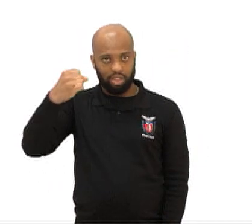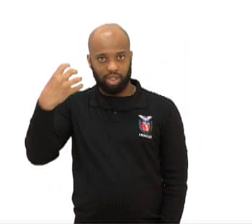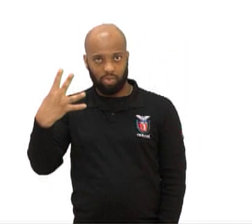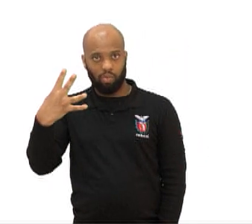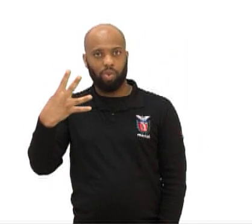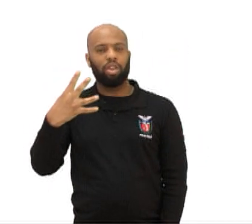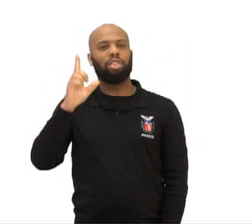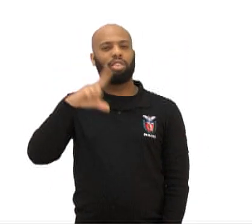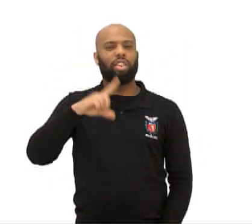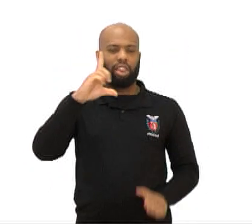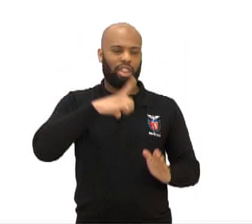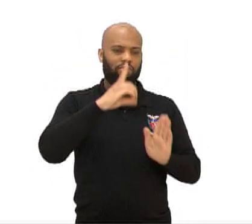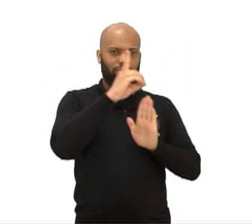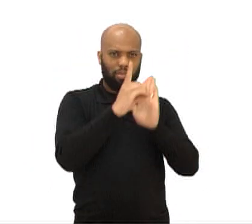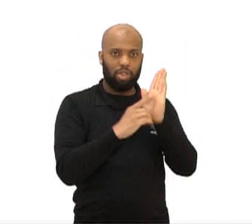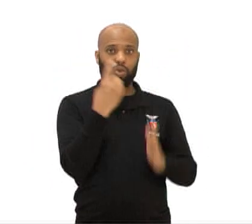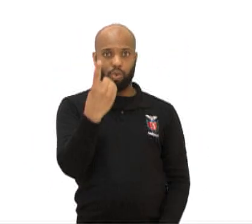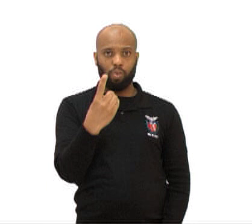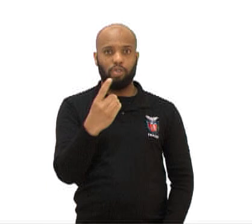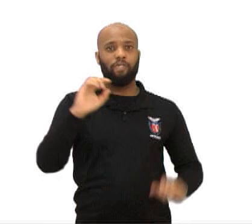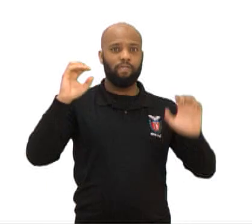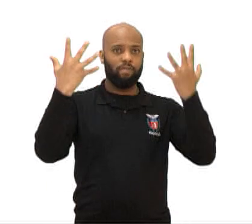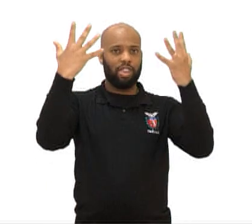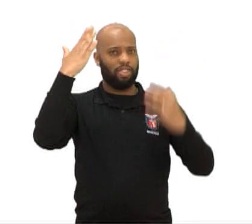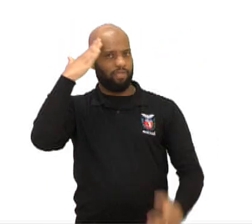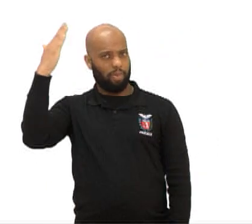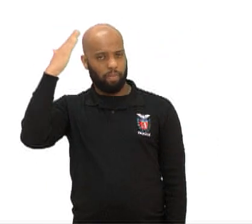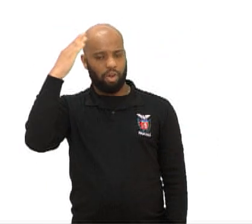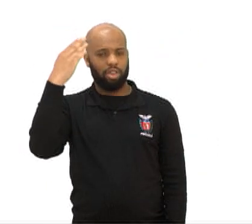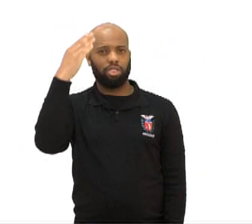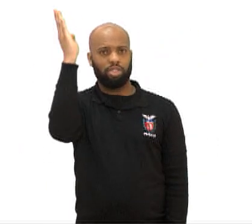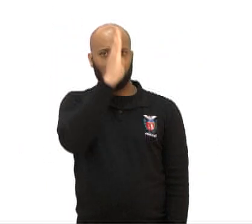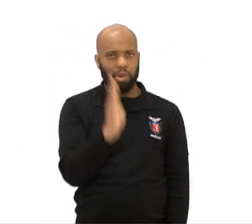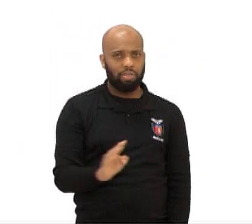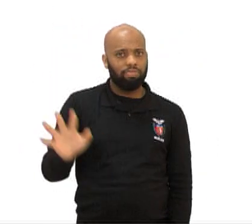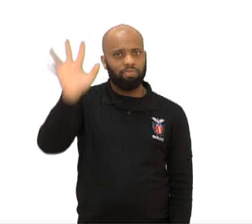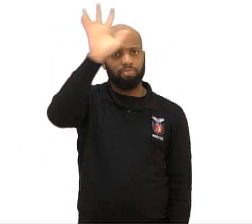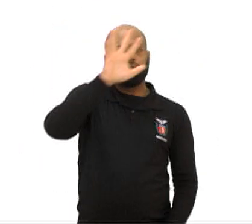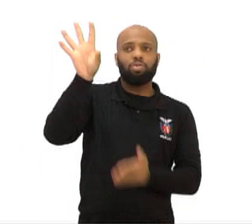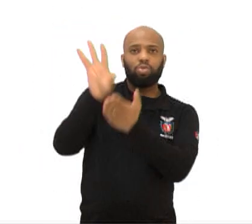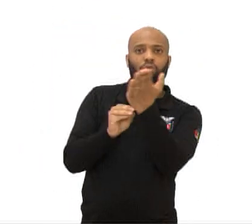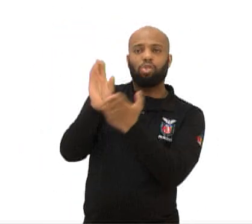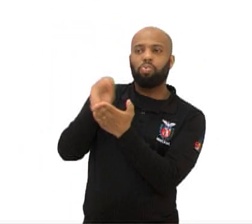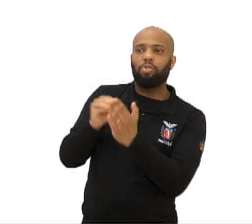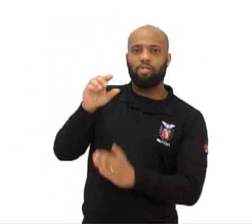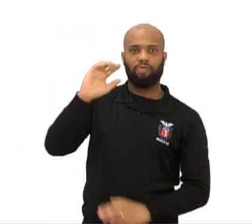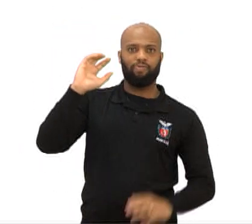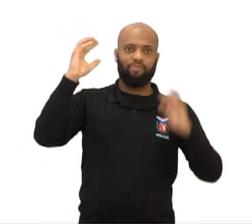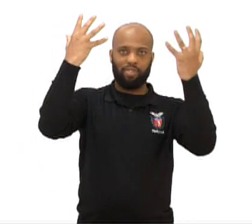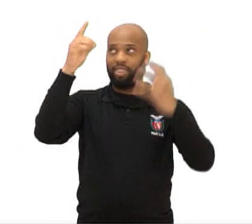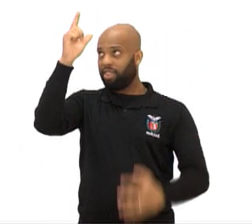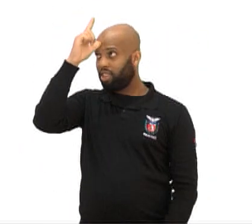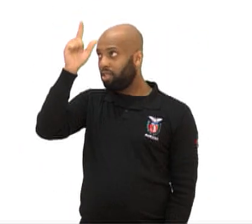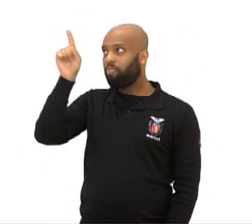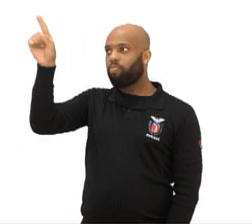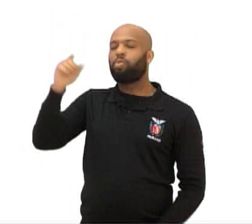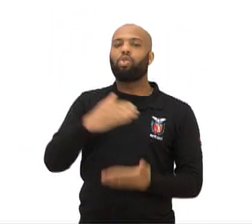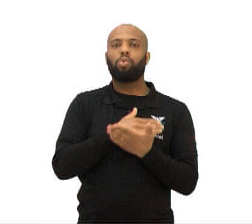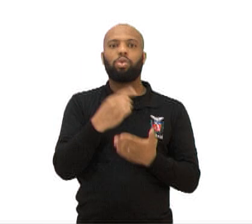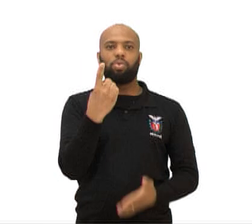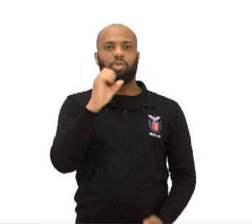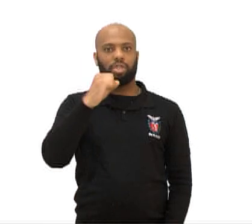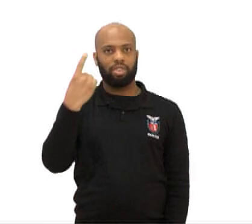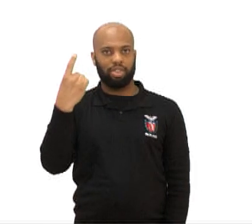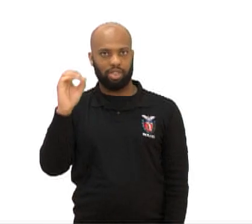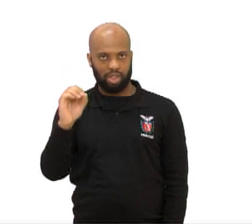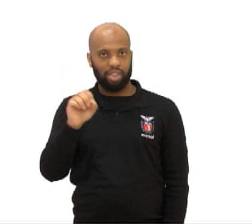apenas uma década se tornou uma das festas mais populares do Brasil e foi inspirada numa festa alemã que teve origem em 1810 em